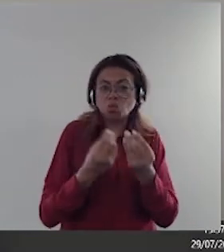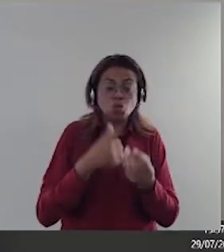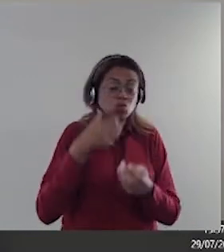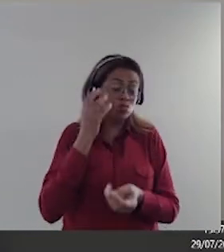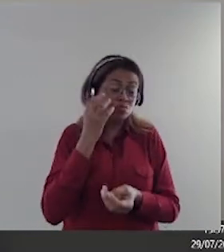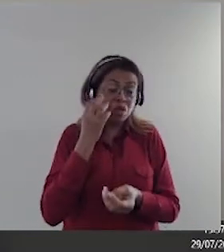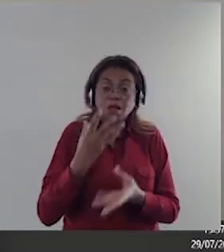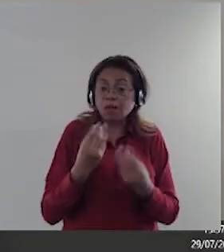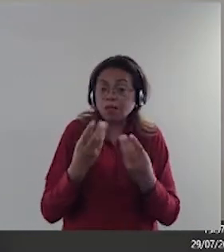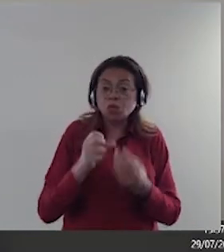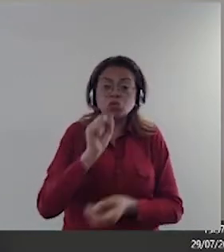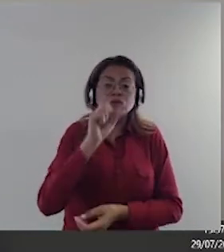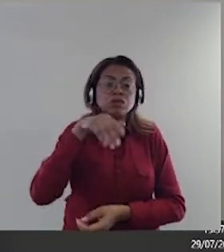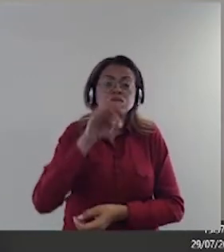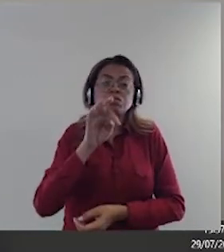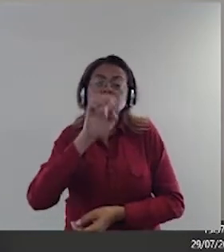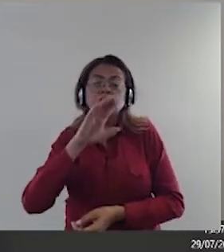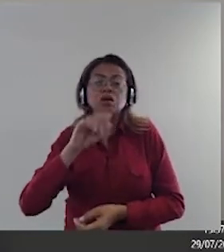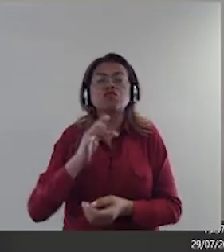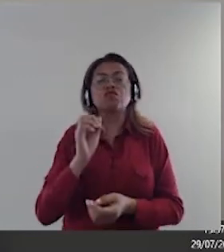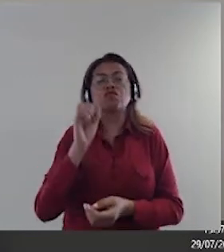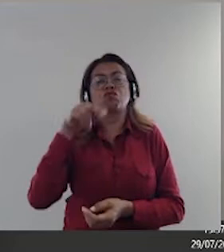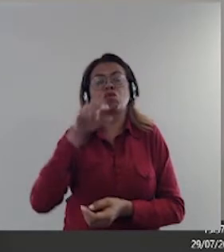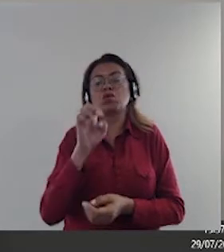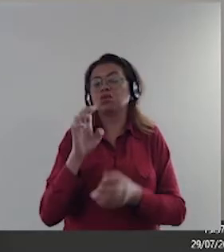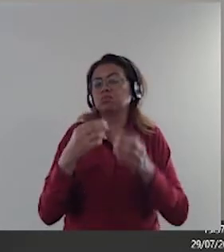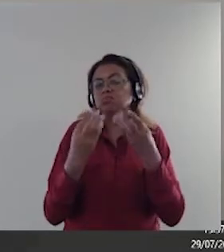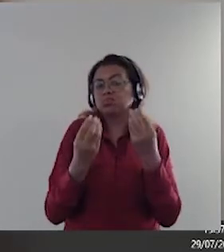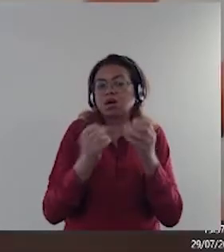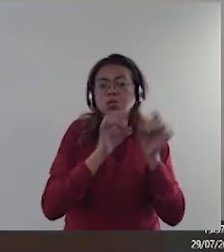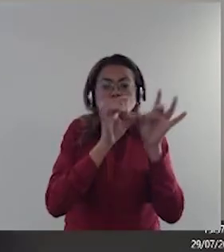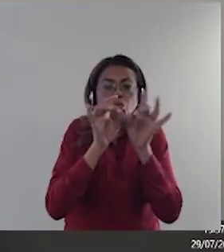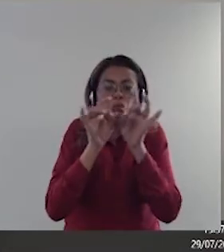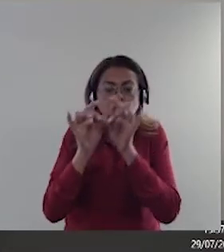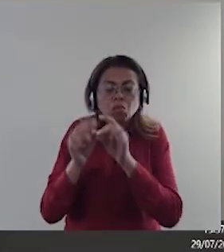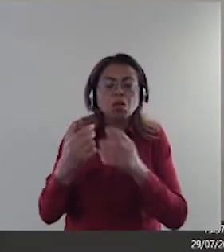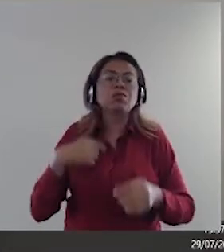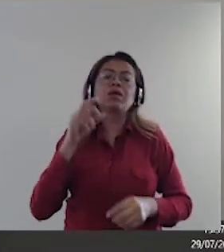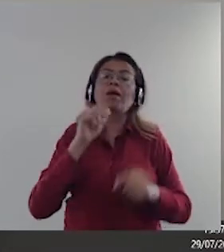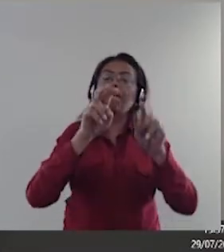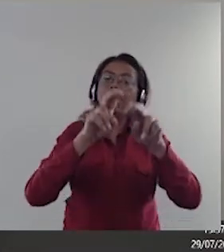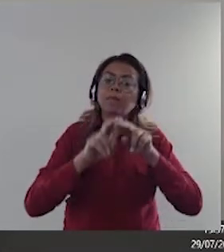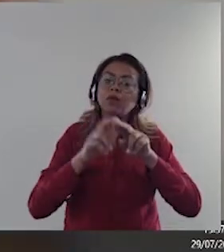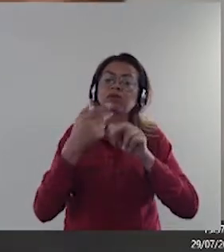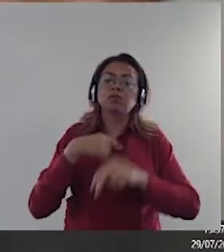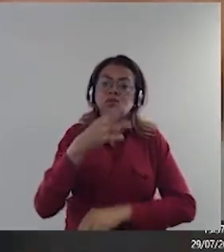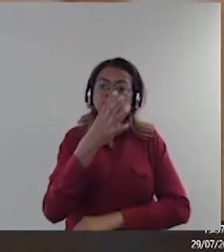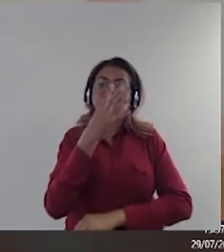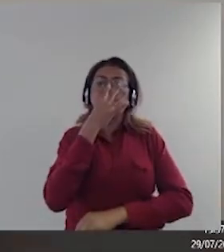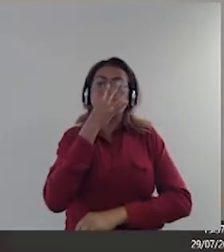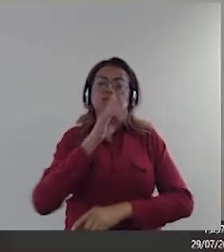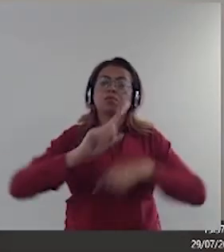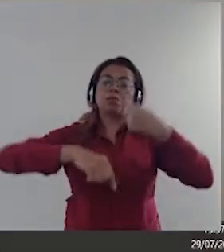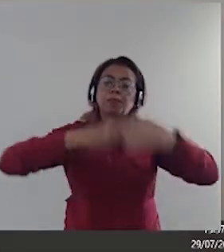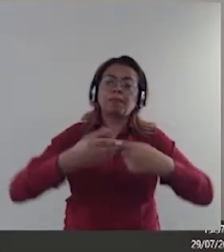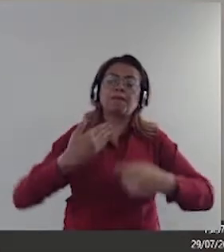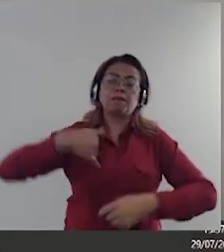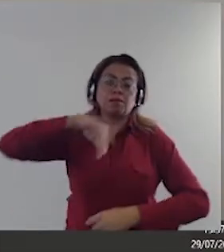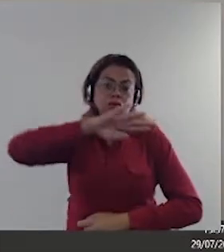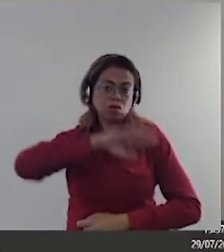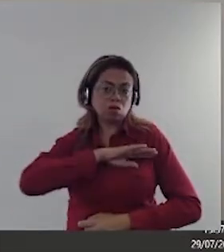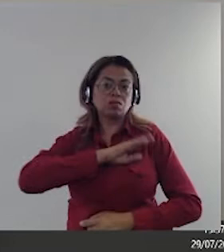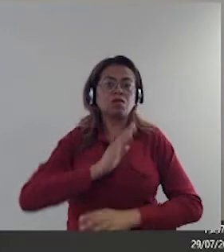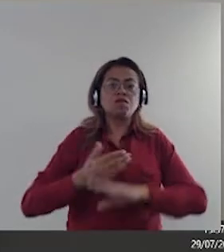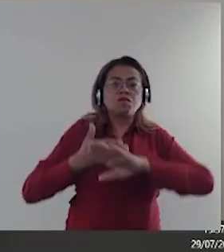smartphones. E é nesse ponto que eu gostaria de chamar a atenção, porque é para aí que eu acho que a gente vai migrar quando nós começarmos a entrar com